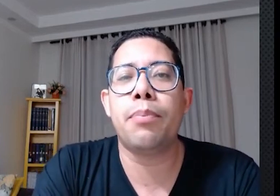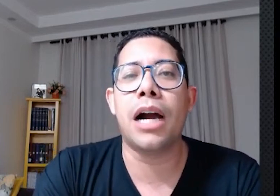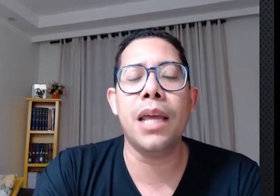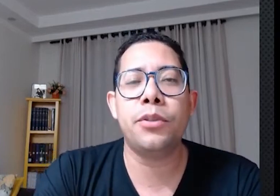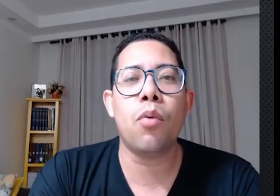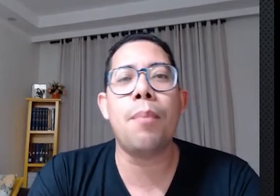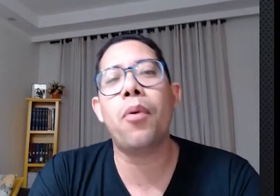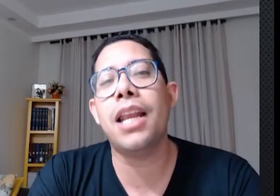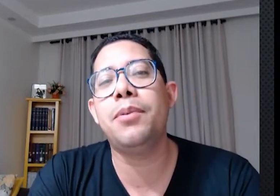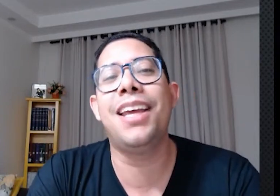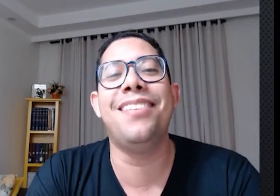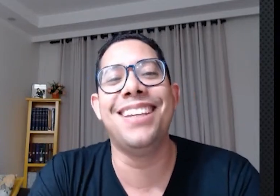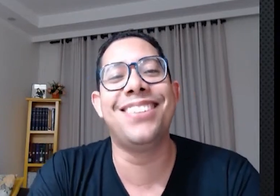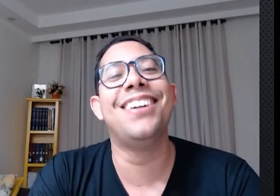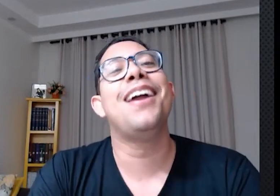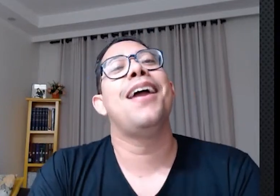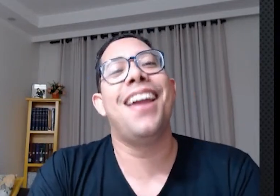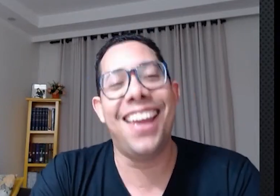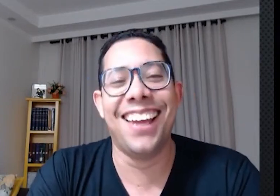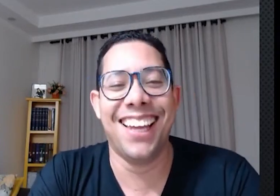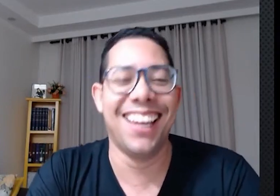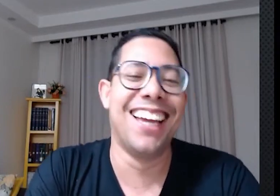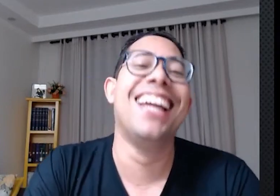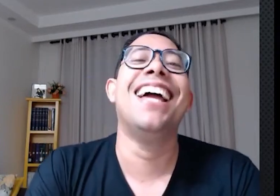do que Apocalipse ou Apocalipse que Levítico.